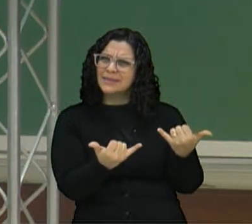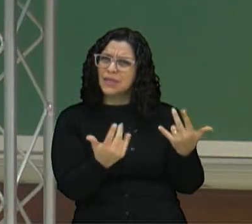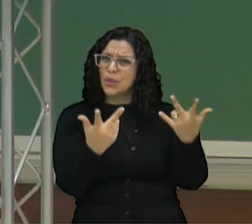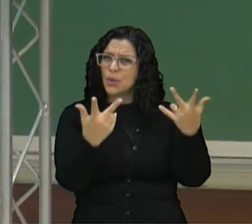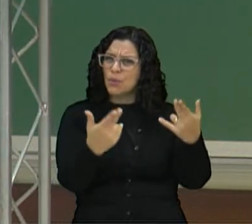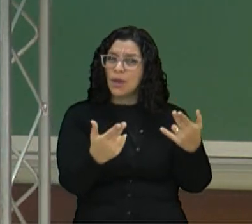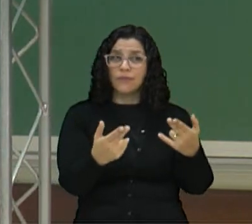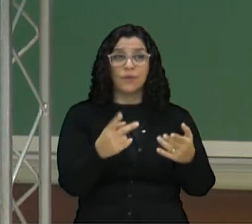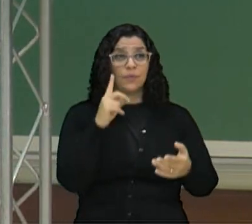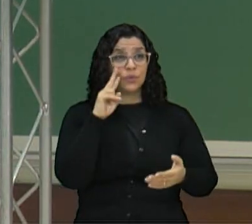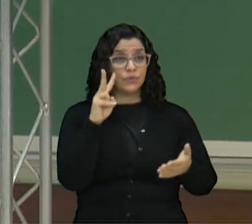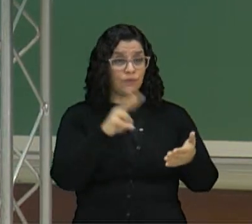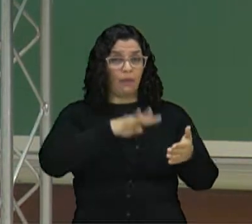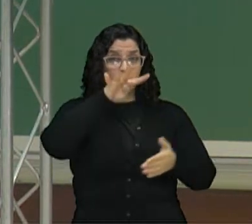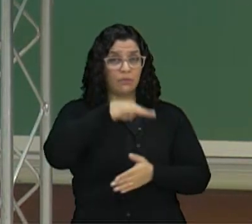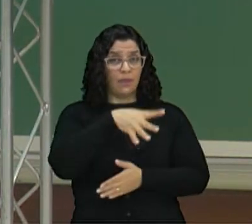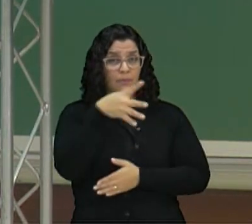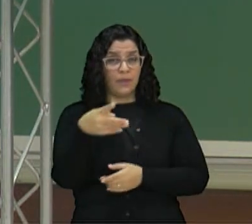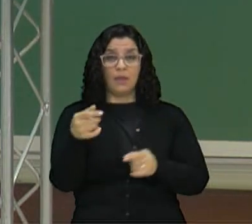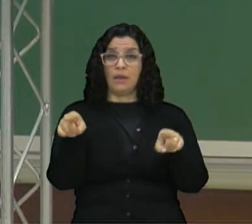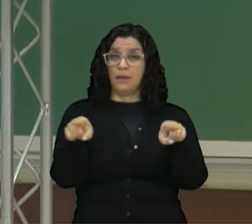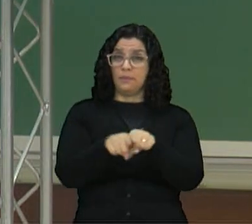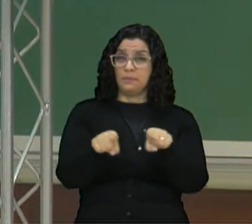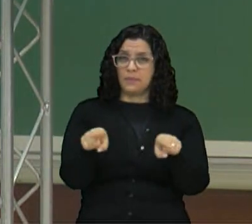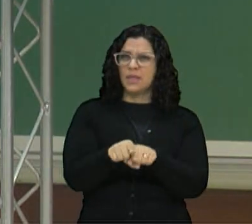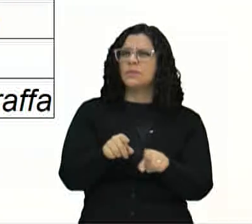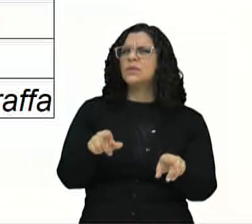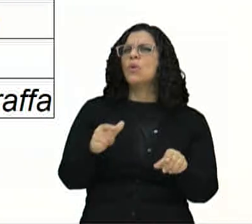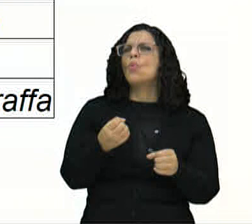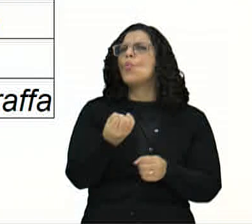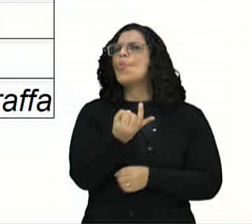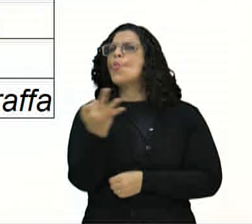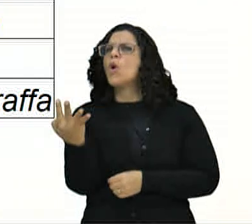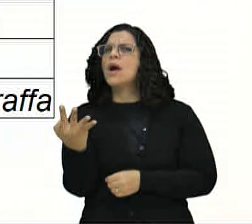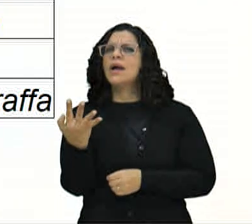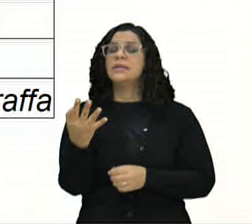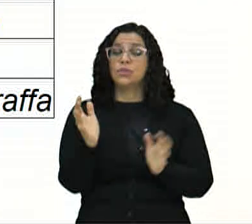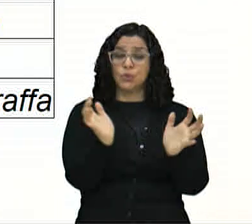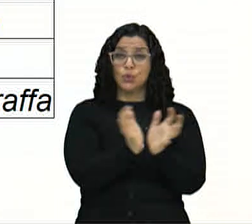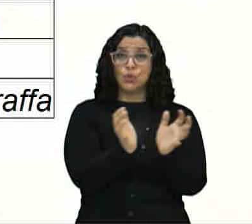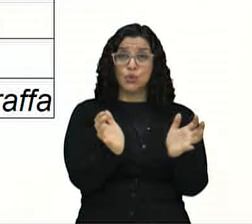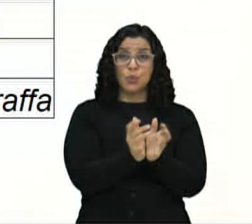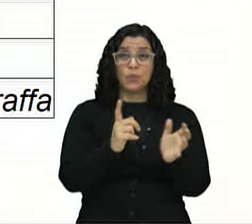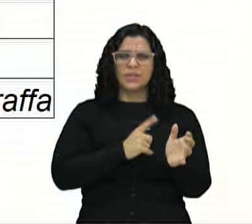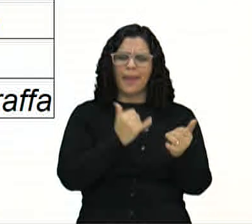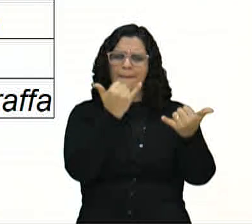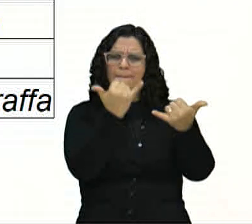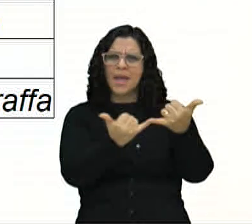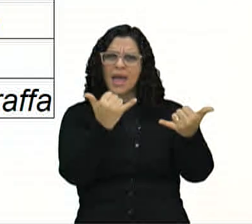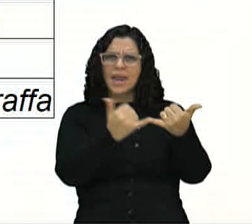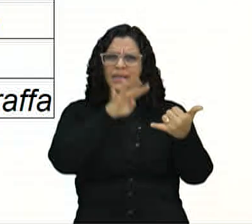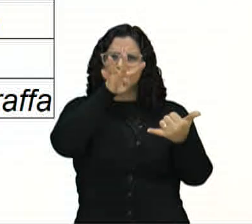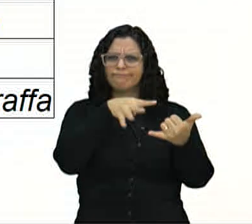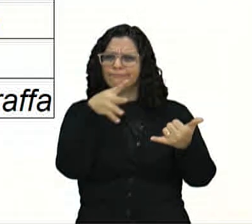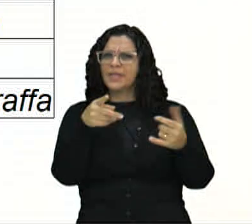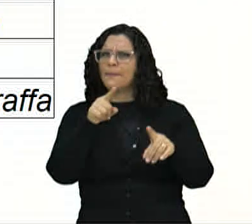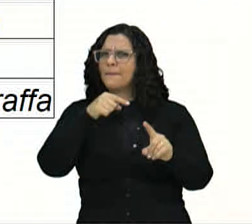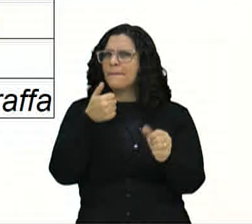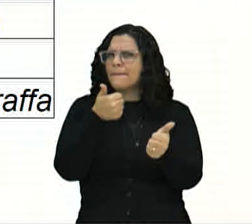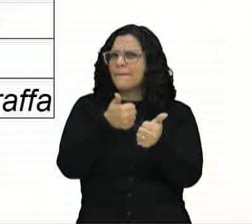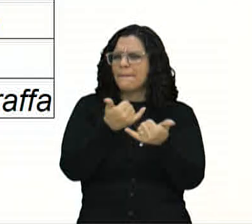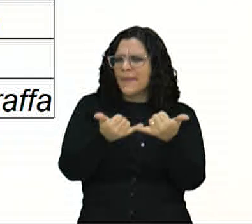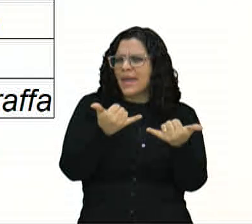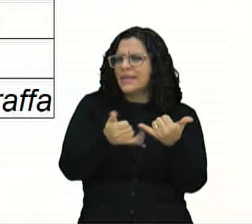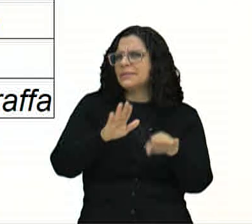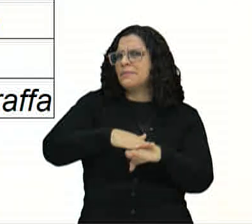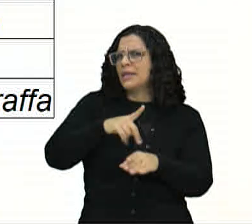lá. Observe a mesma tabelinha. Quais espécies apresentam maior semelhança entre si? Vamos